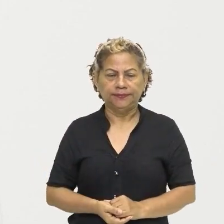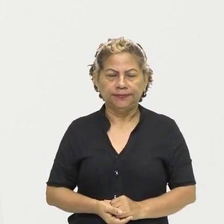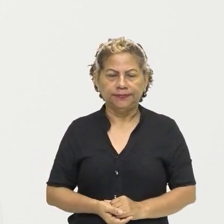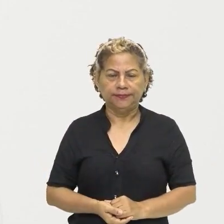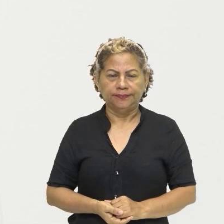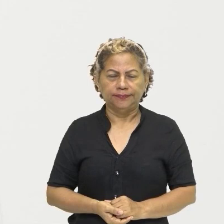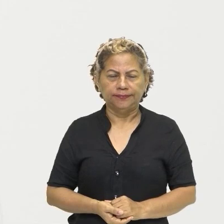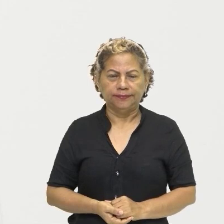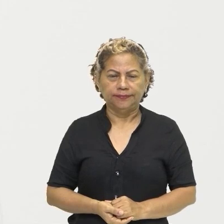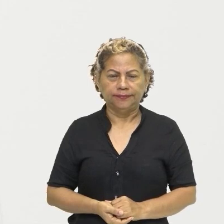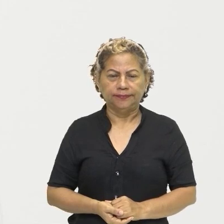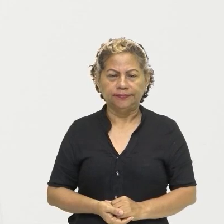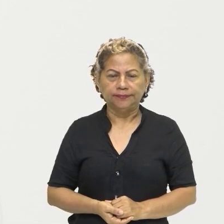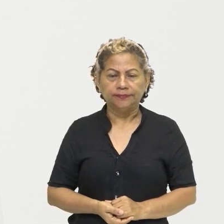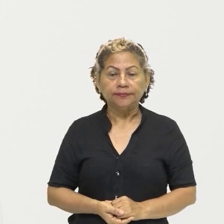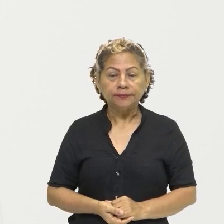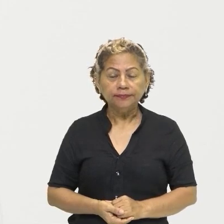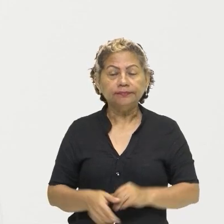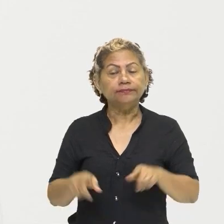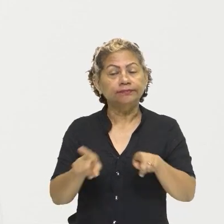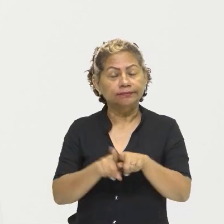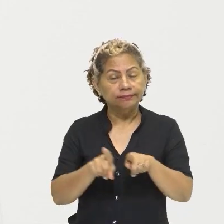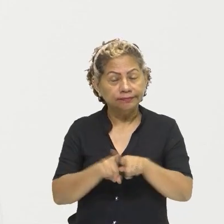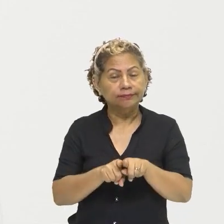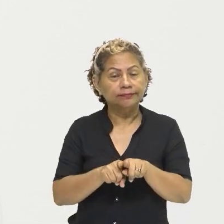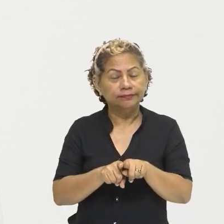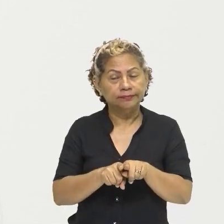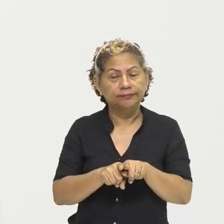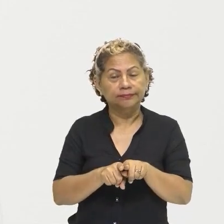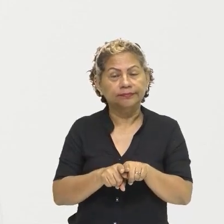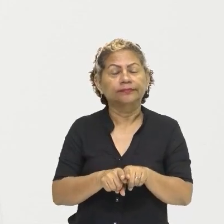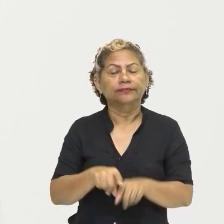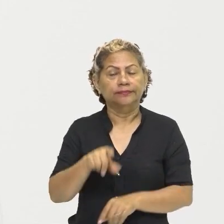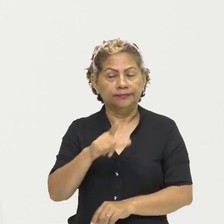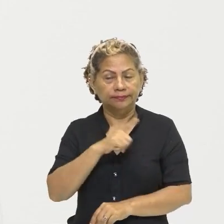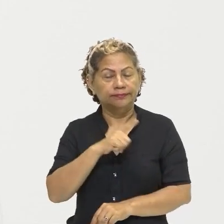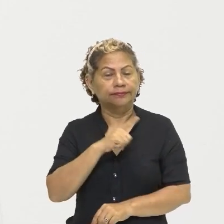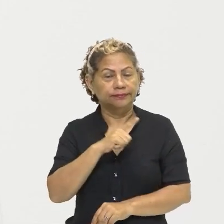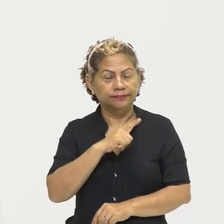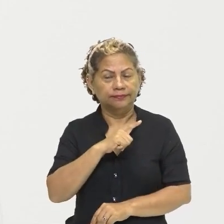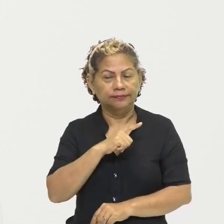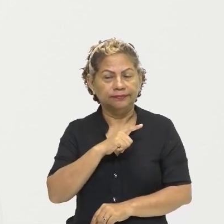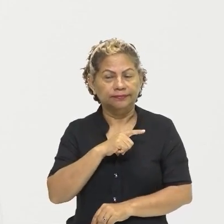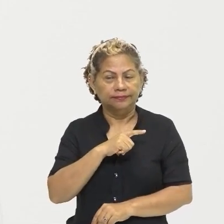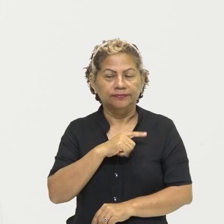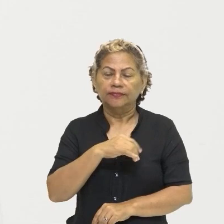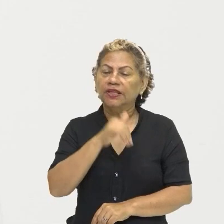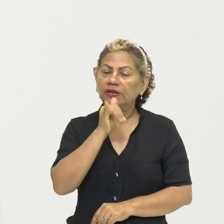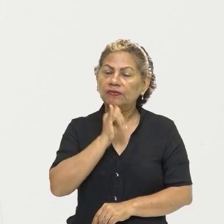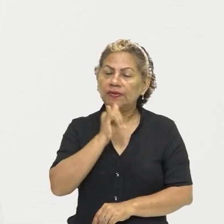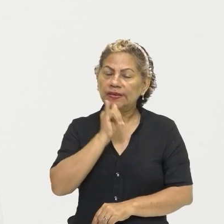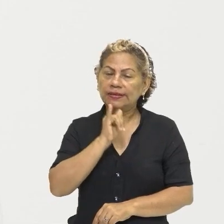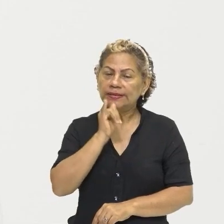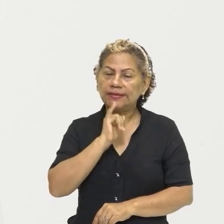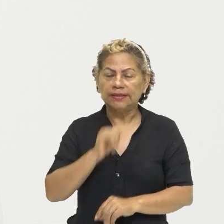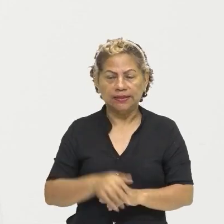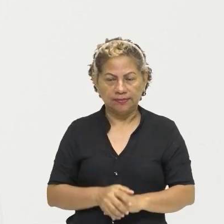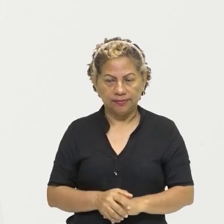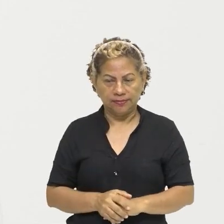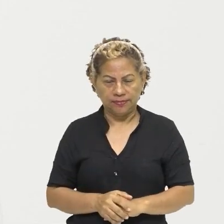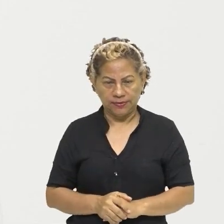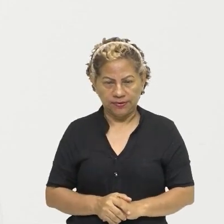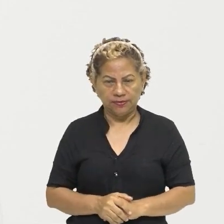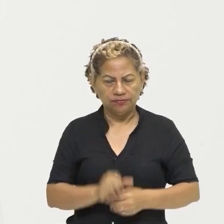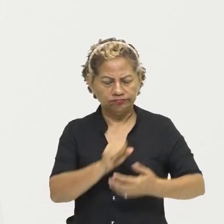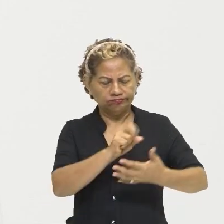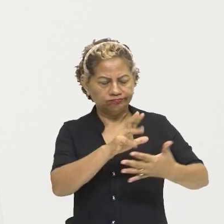como aconteceu lá na nossa primeira lei, nós teremos também uma aplicação, né? Um exercício